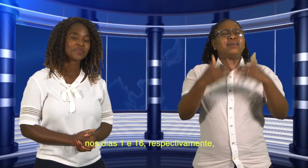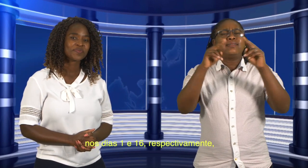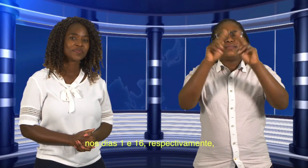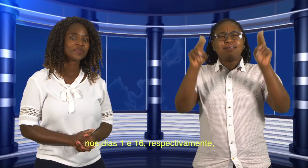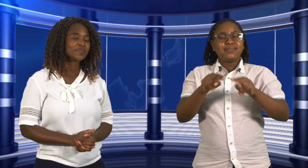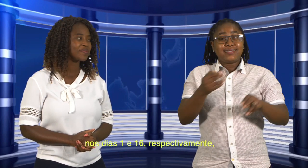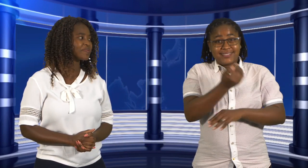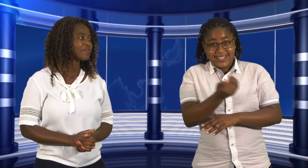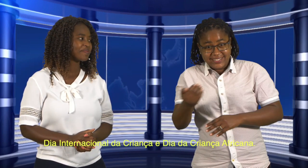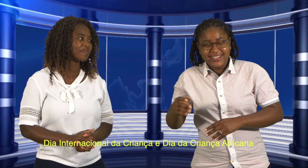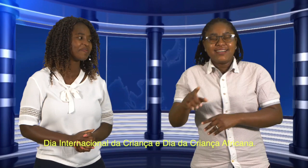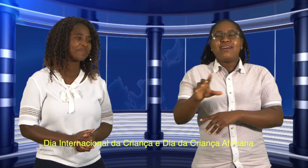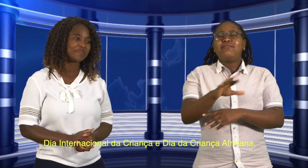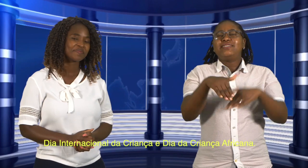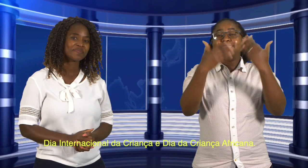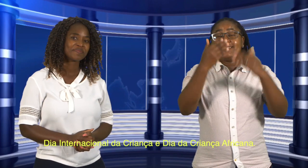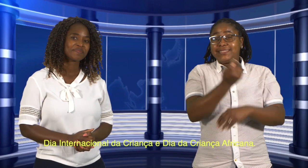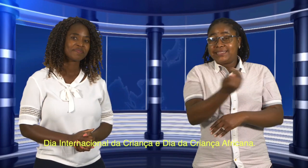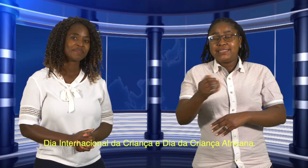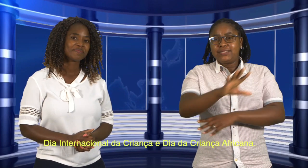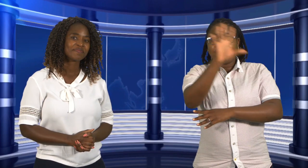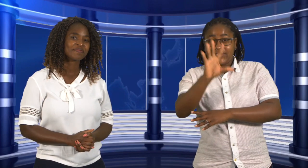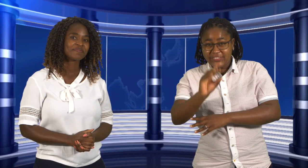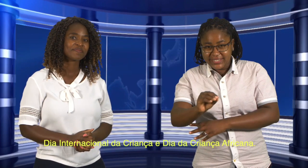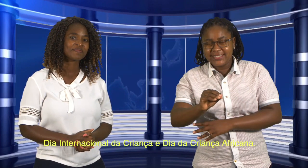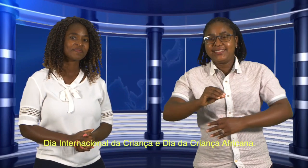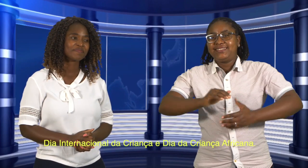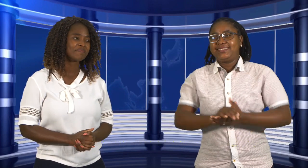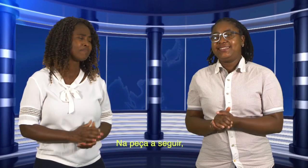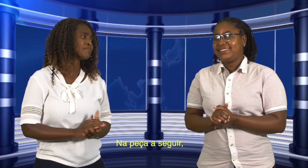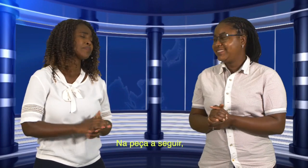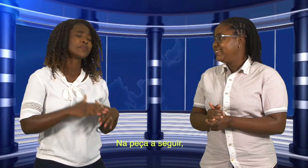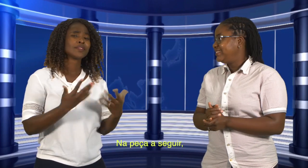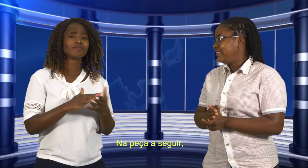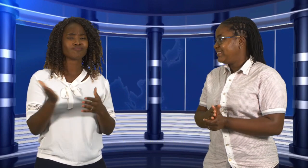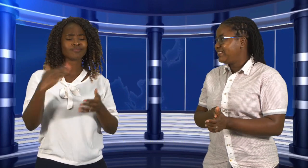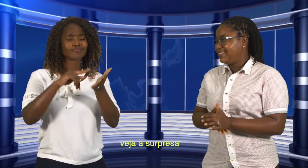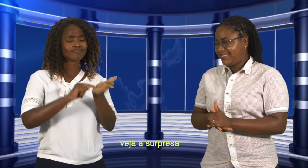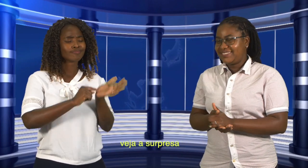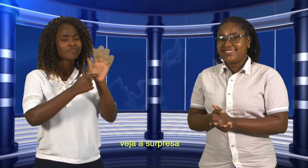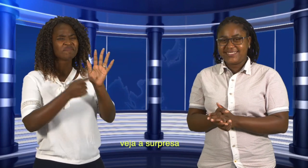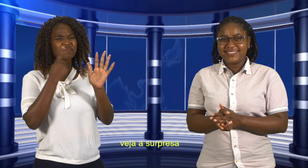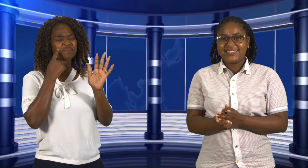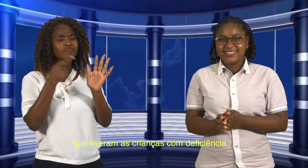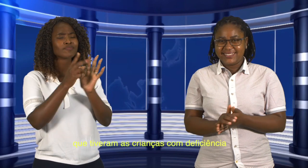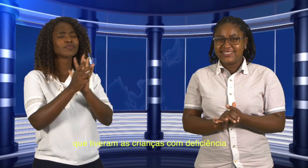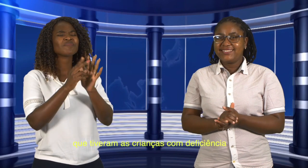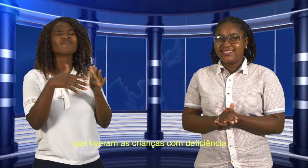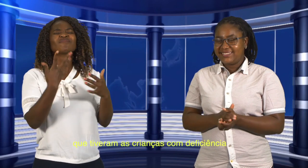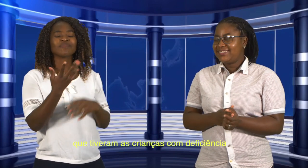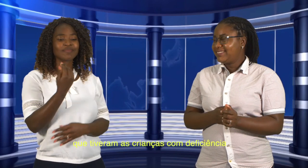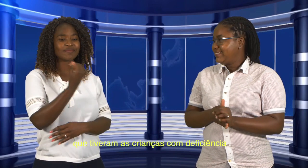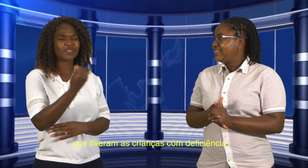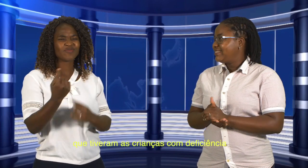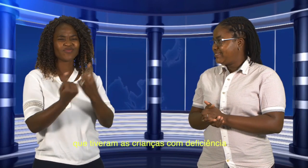16, respectivamente Dia Internacional da Criança e Dia da Criança Africana. Na peça a seguir, veja a surpresa que tiveram